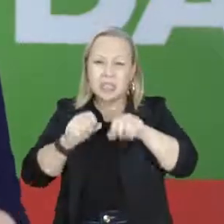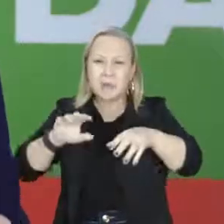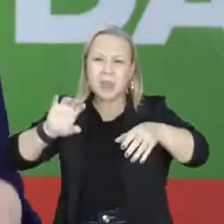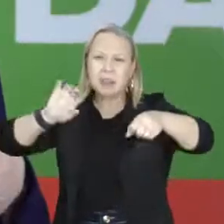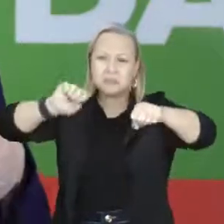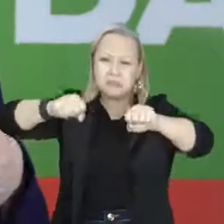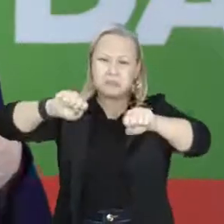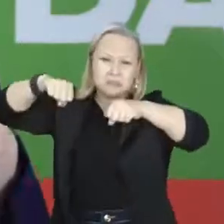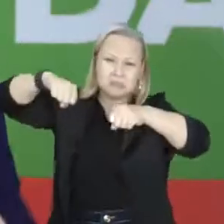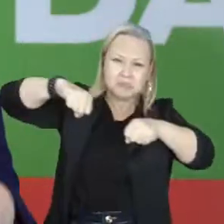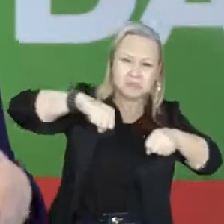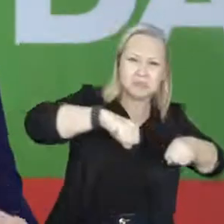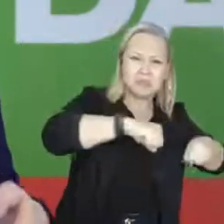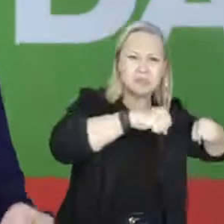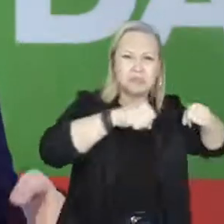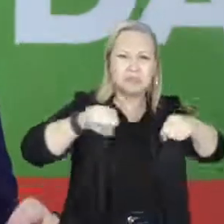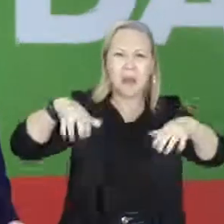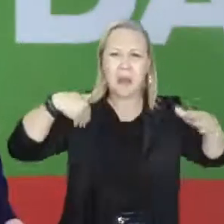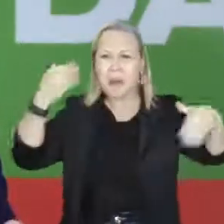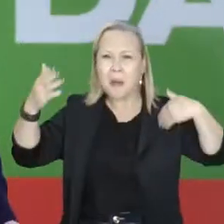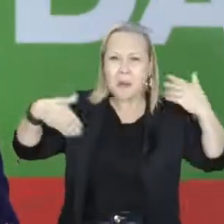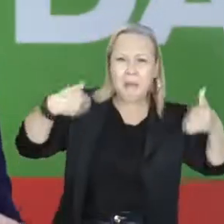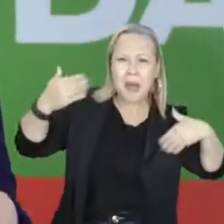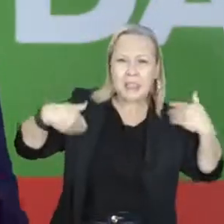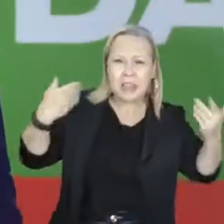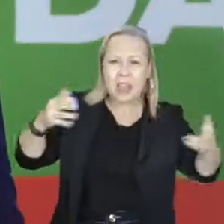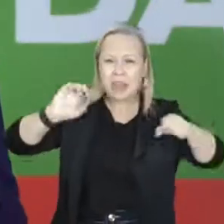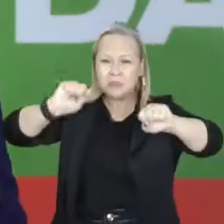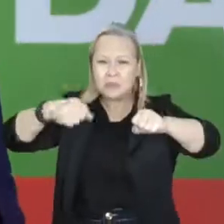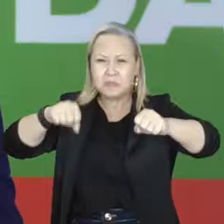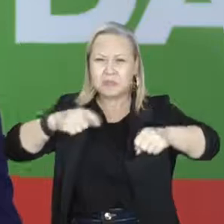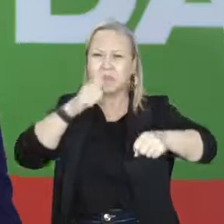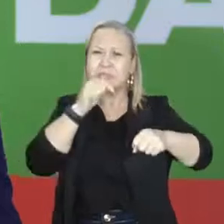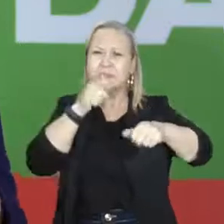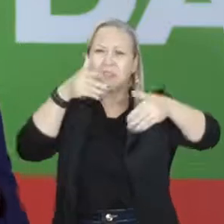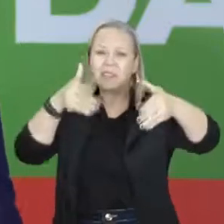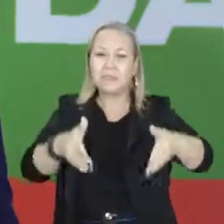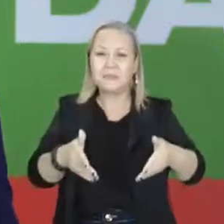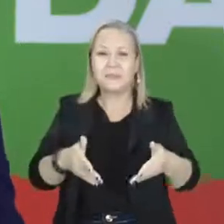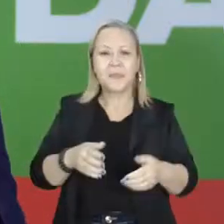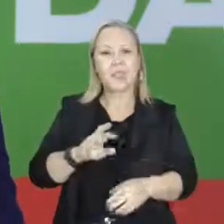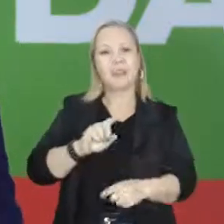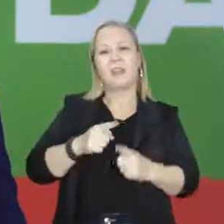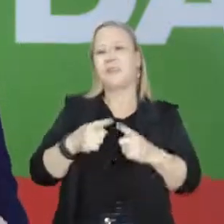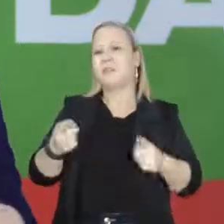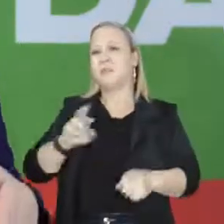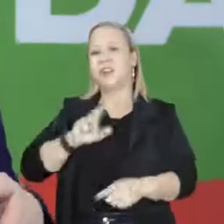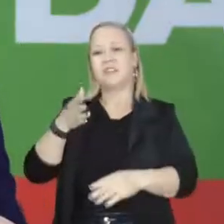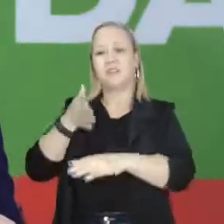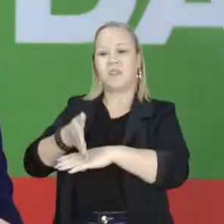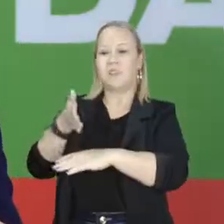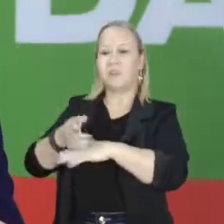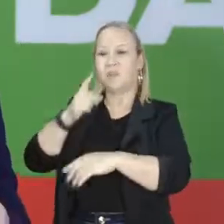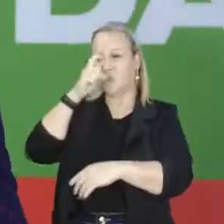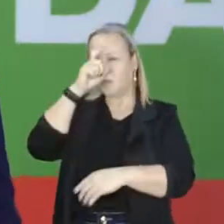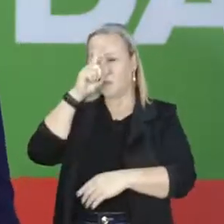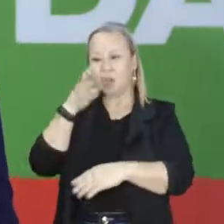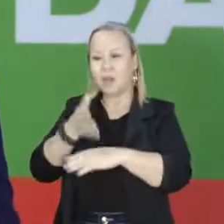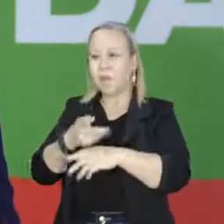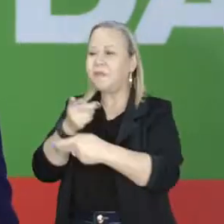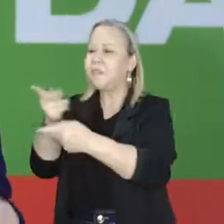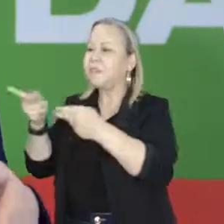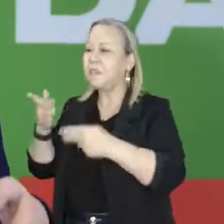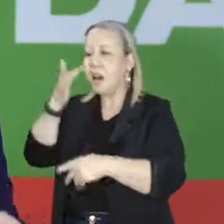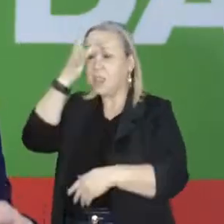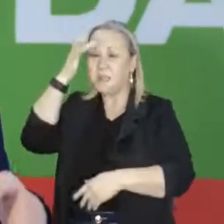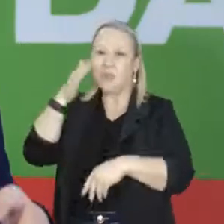para abraçar uma mãe que perdeu o seu filho. Nós estamos diante de um presidente que não tem empatia, não sabe